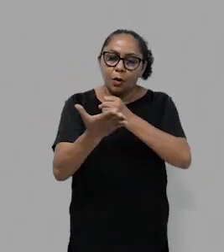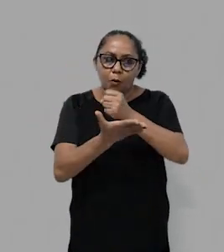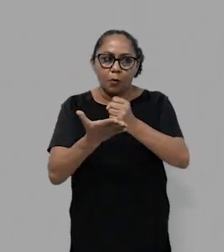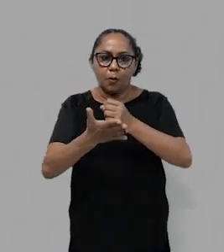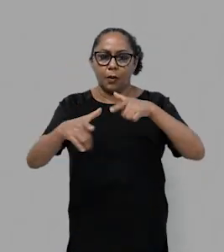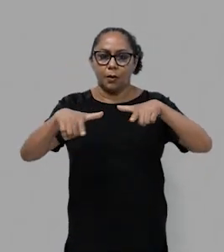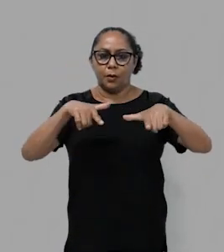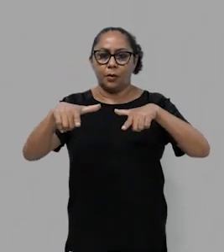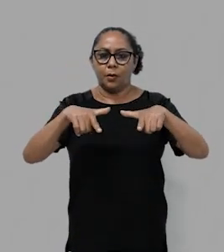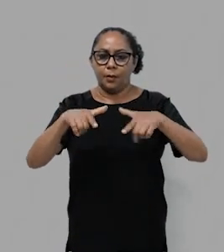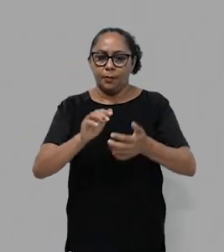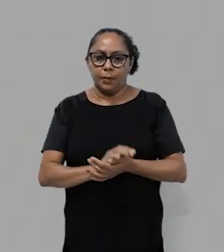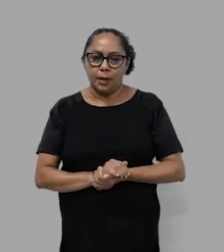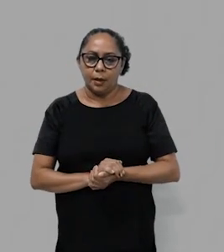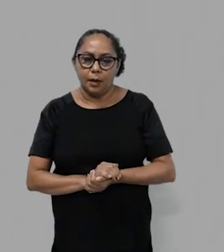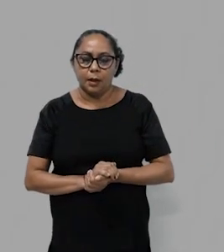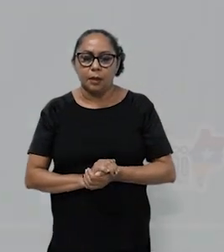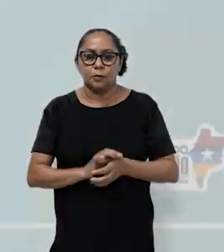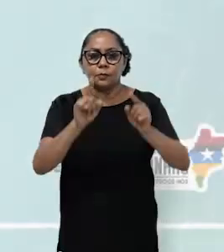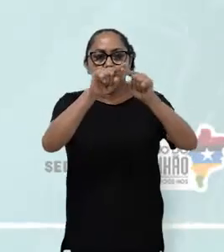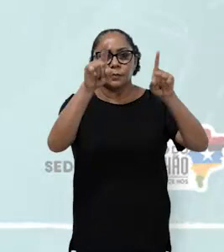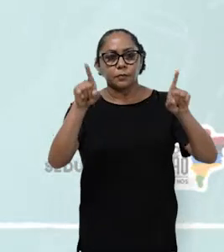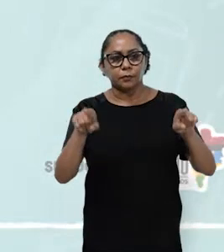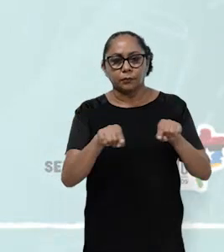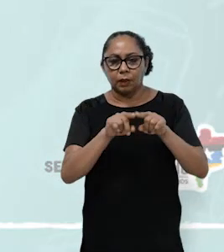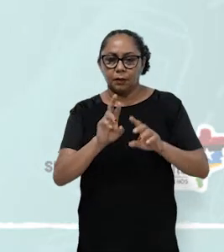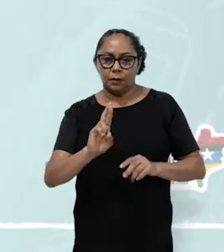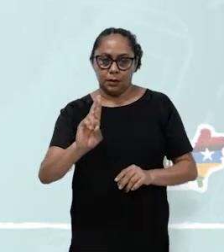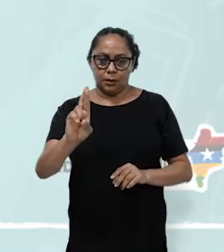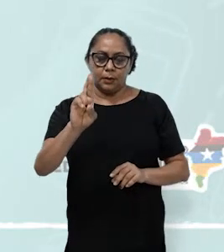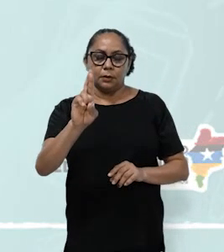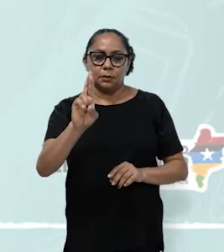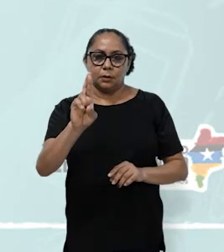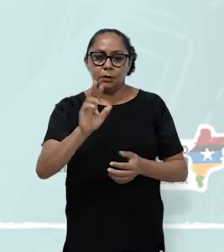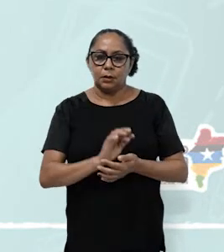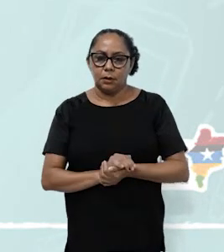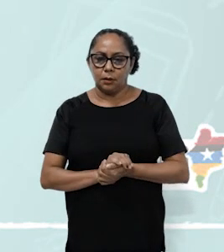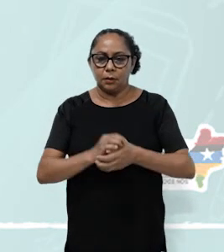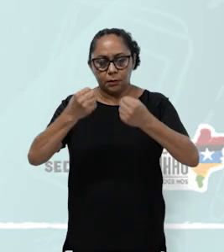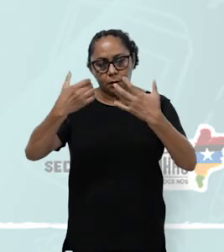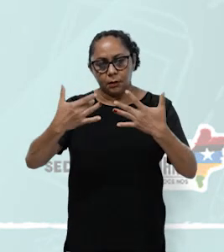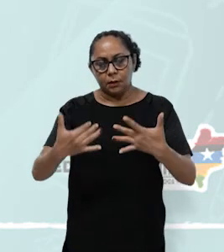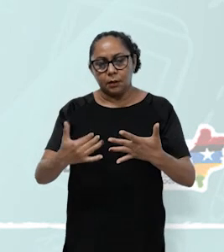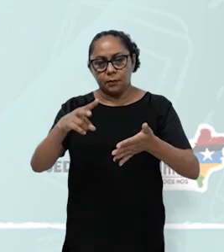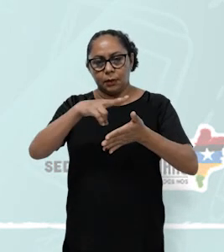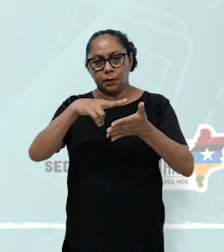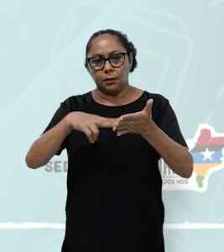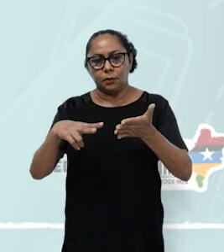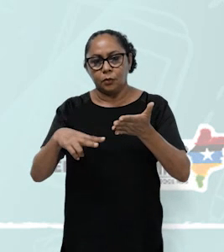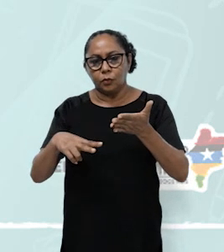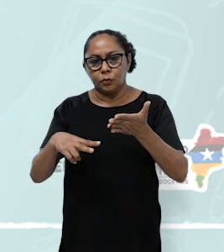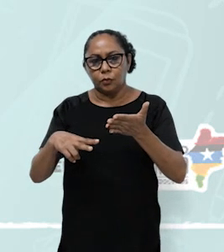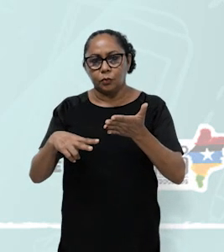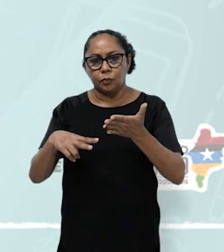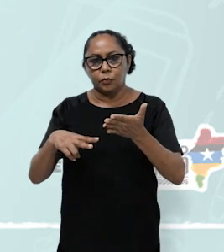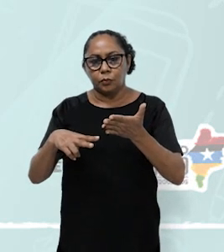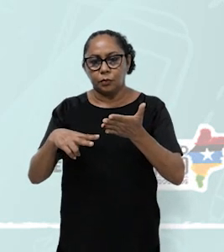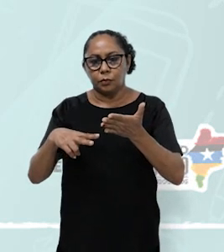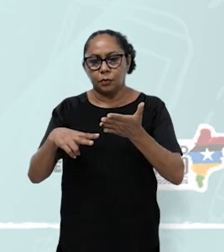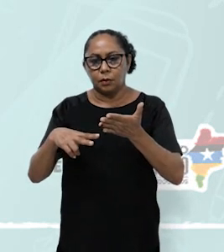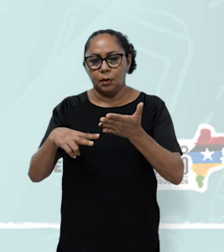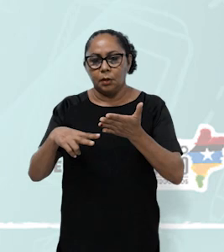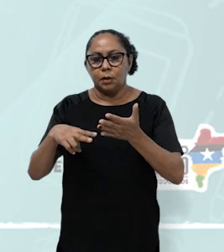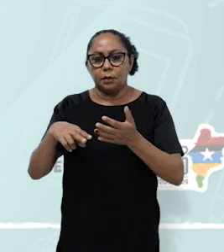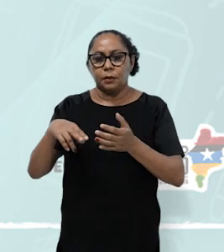impressionistas representam? Estados diferenciados. Eu coloquei uma releitura aqui de uma obra de um pintor pós-impressionista